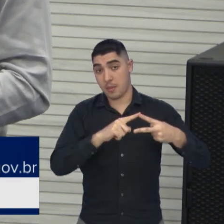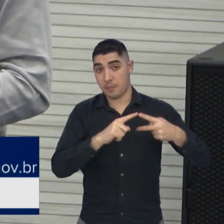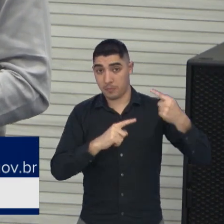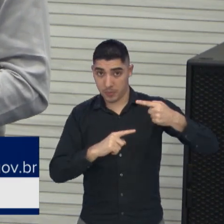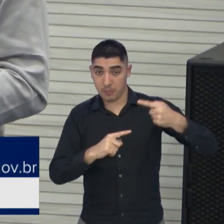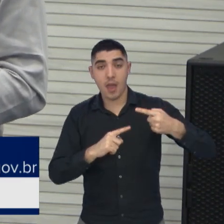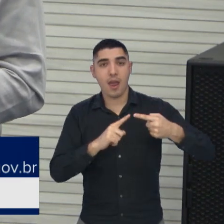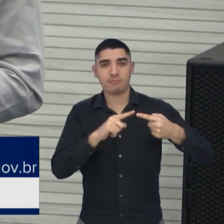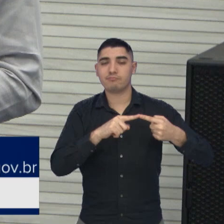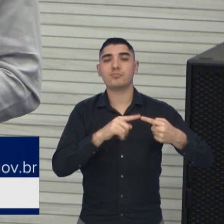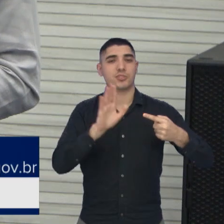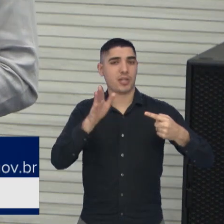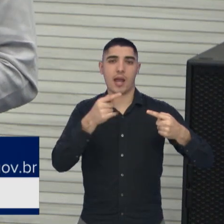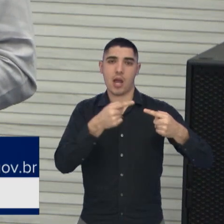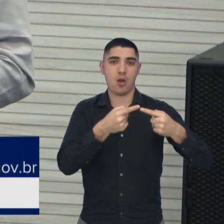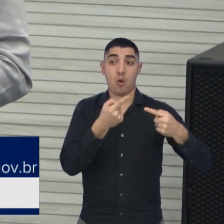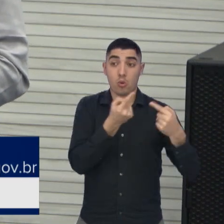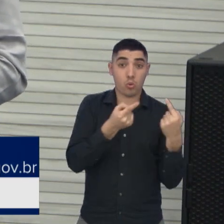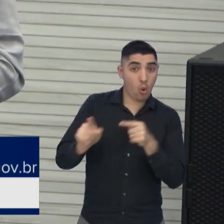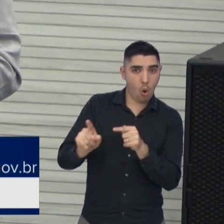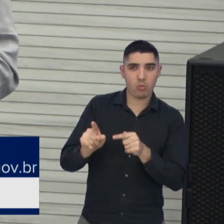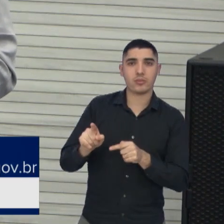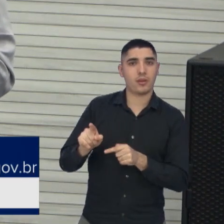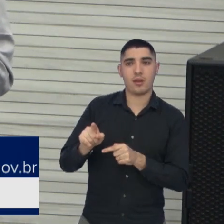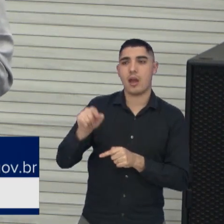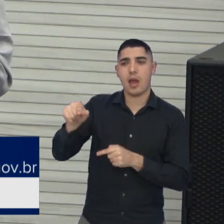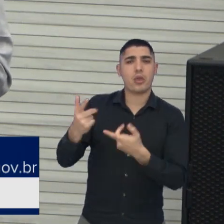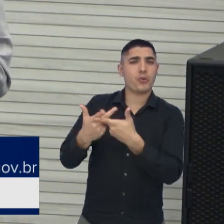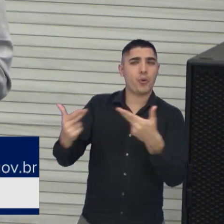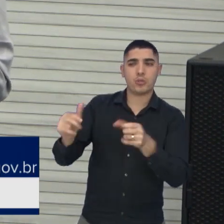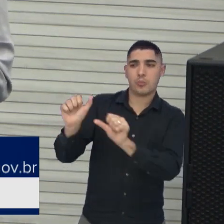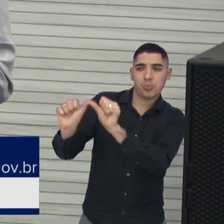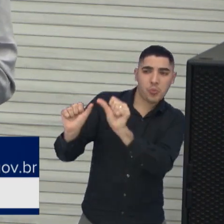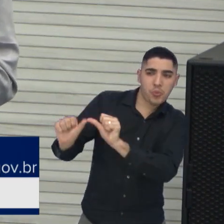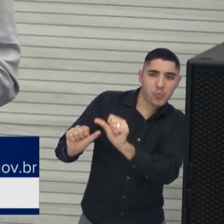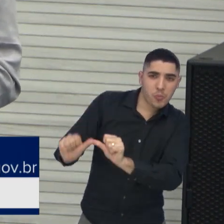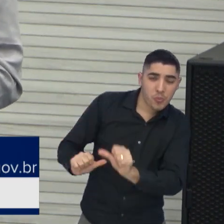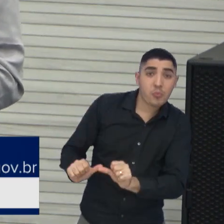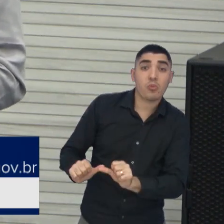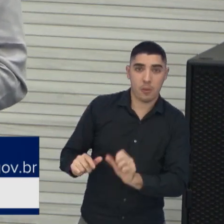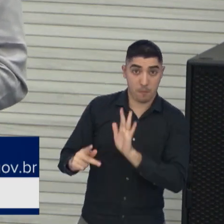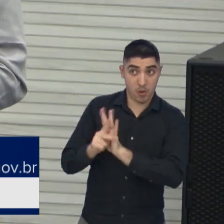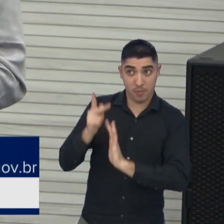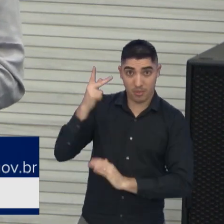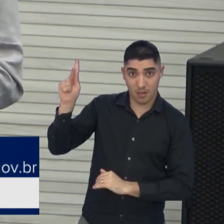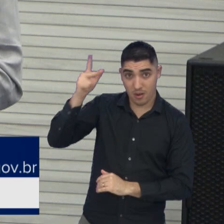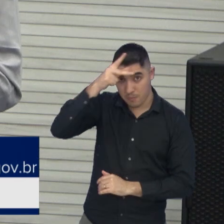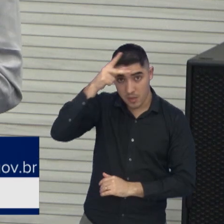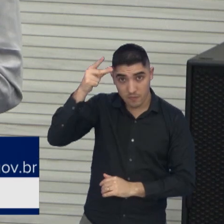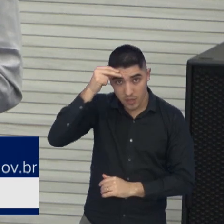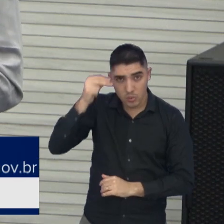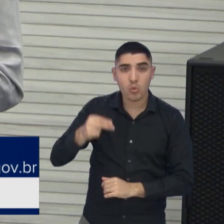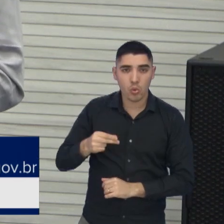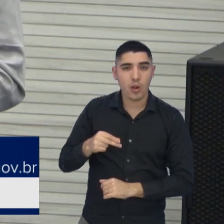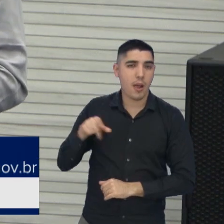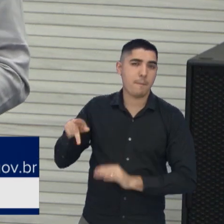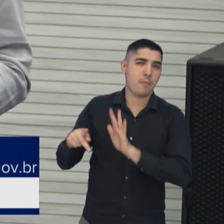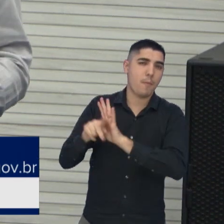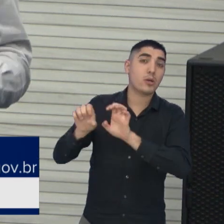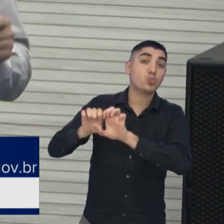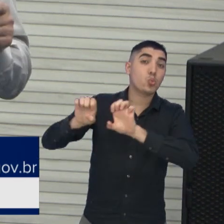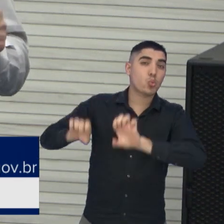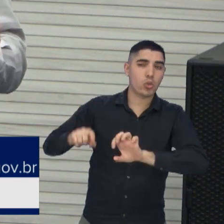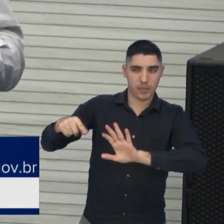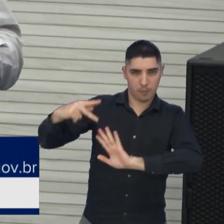contrário ao tudo que foi feito, às mudanças feitas pela prefeitura na estrutura,